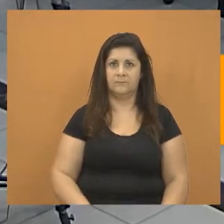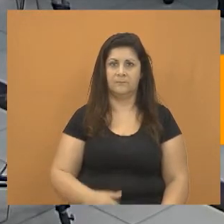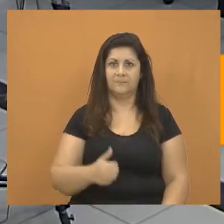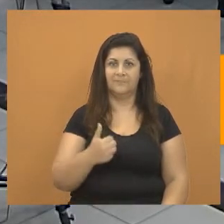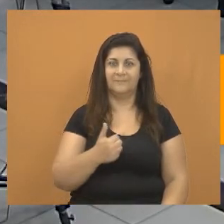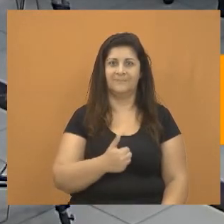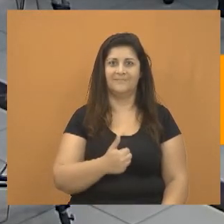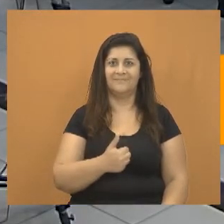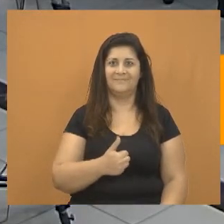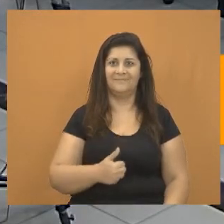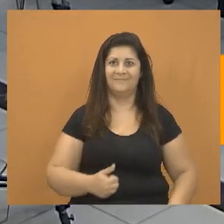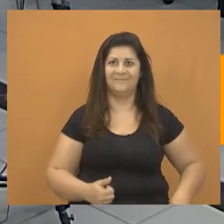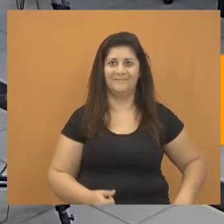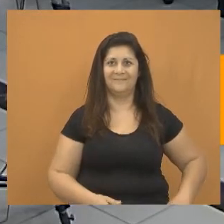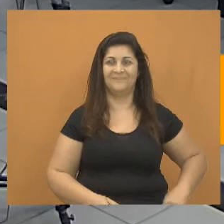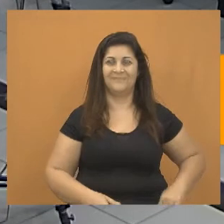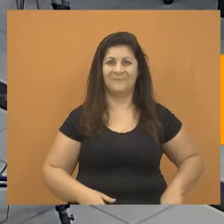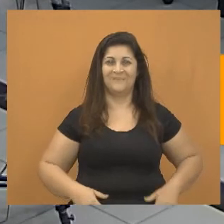Favorável.